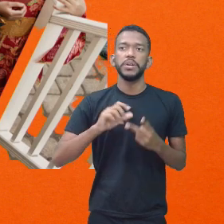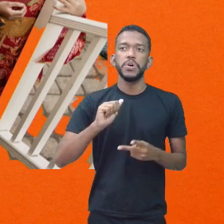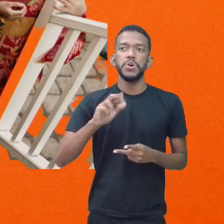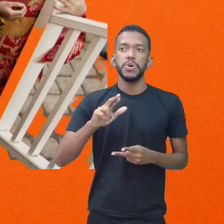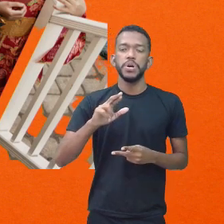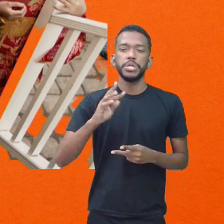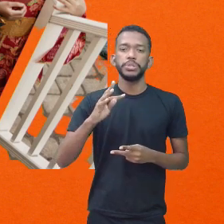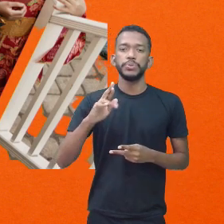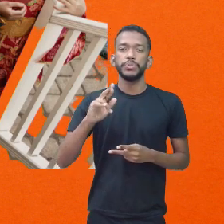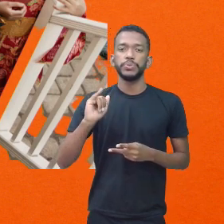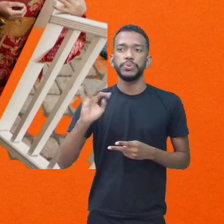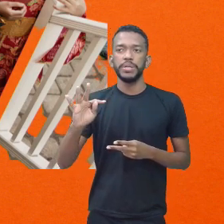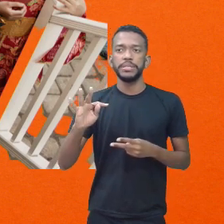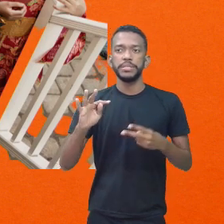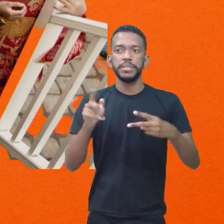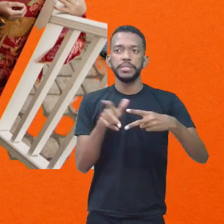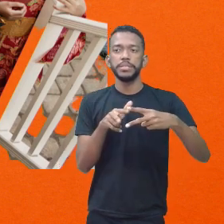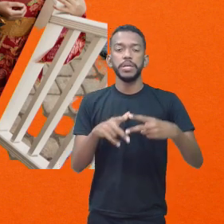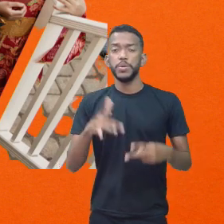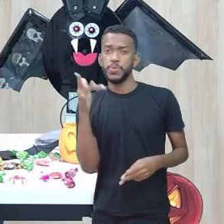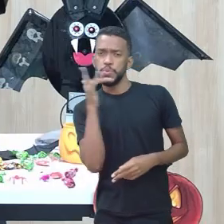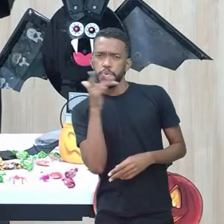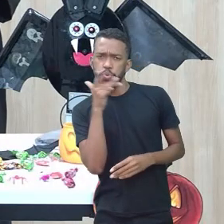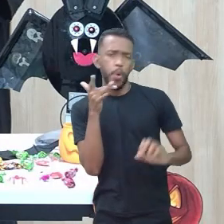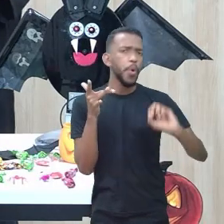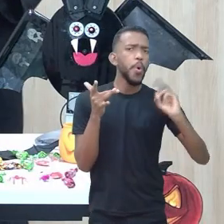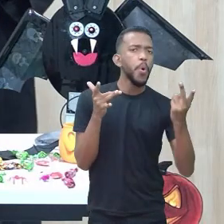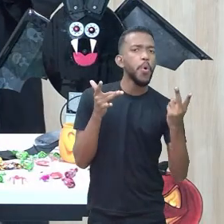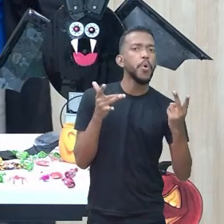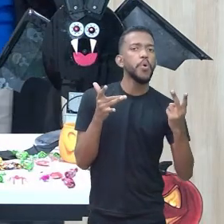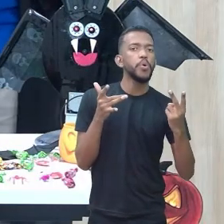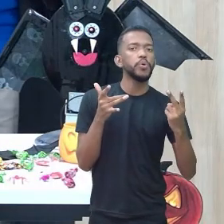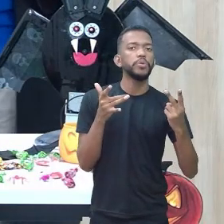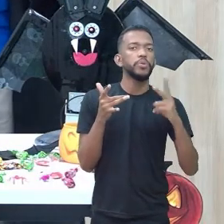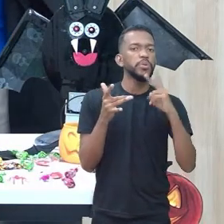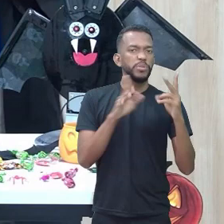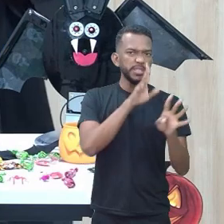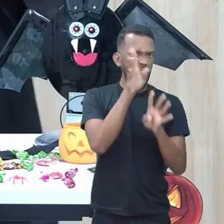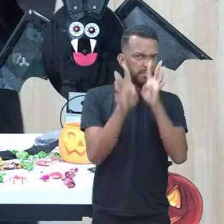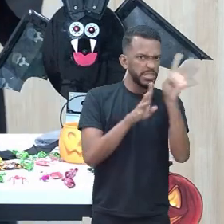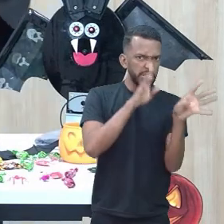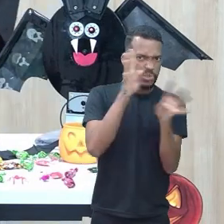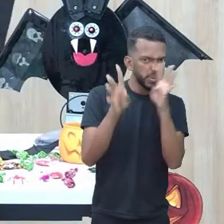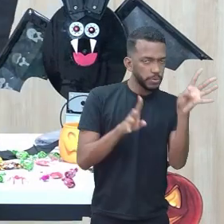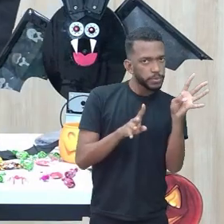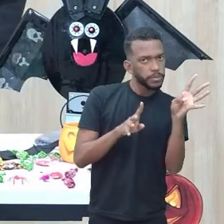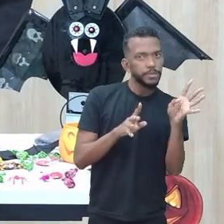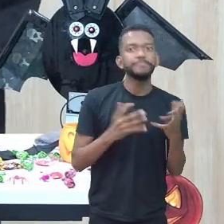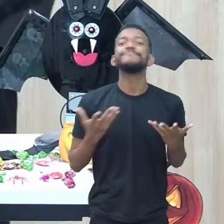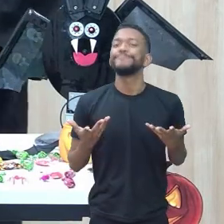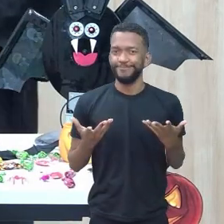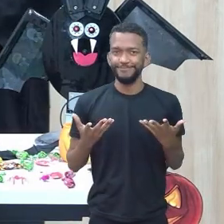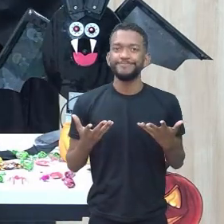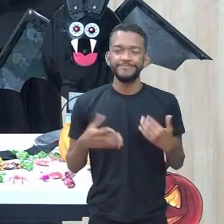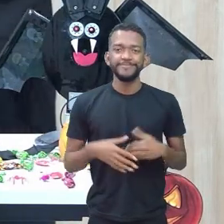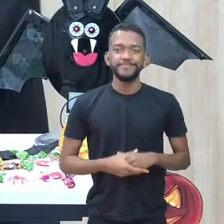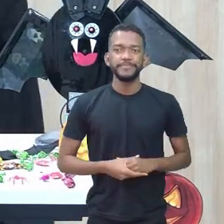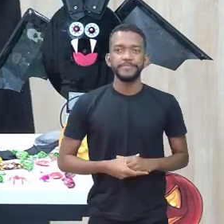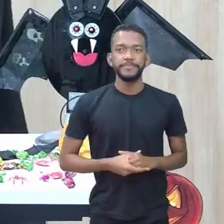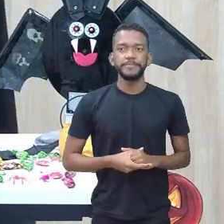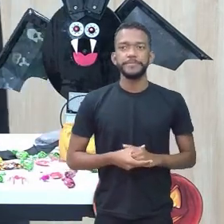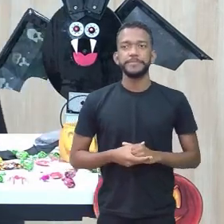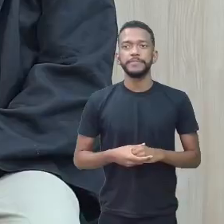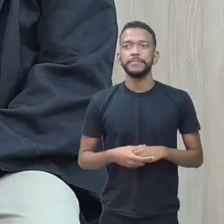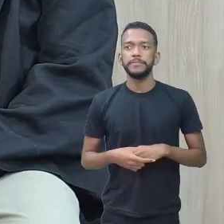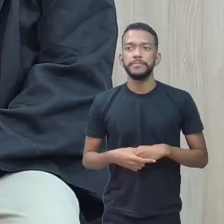tá? Que seria gostosuras Ou travessuras. Ou- Vamos ver isso com calma. ou travessuras, tá certo?